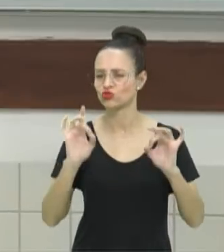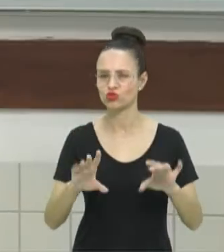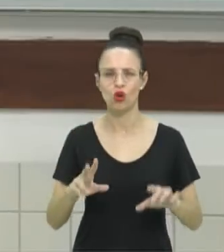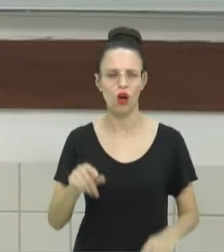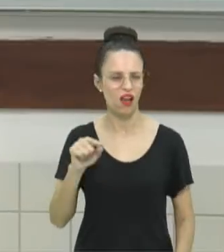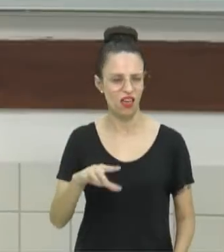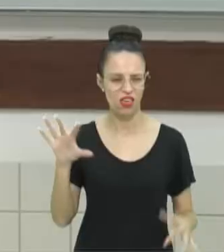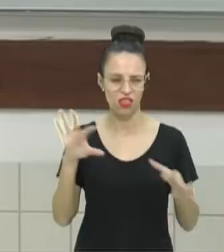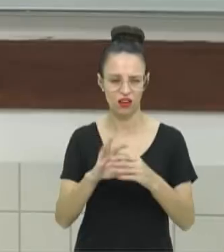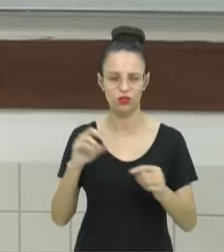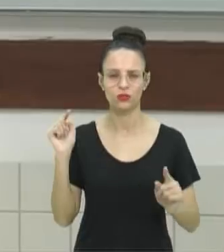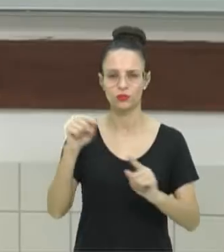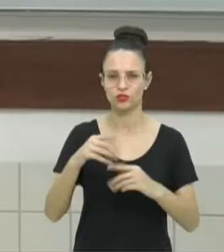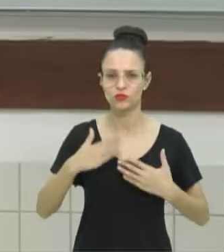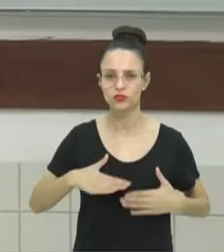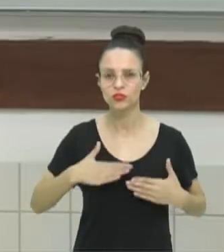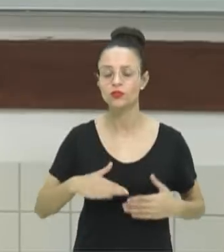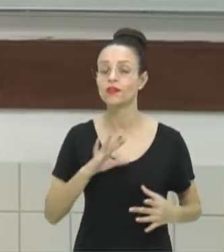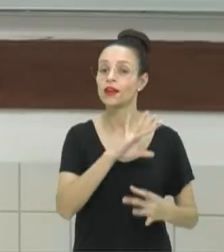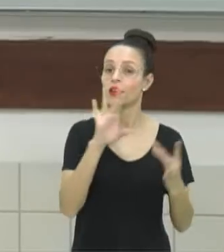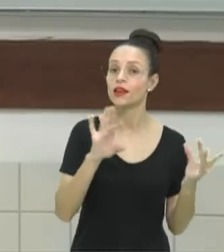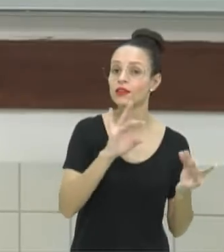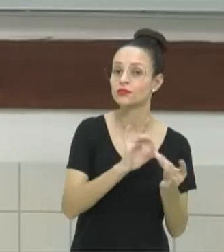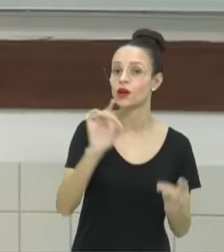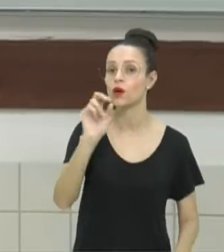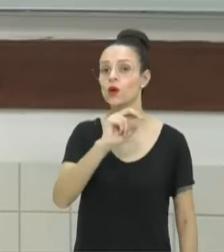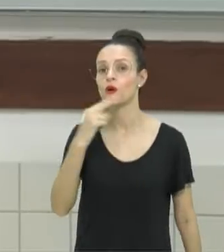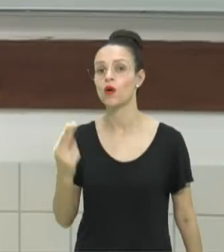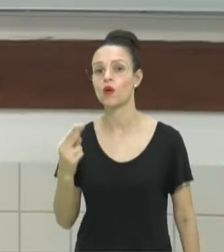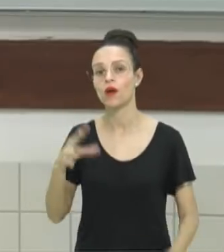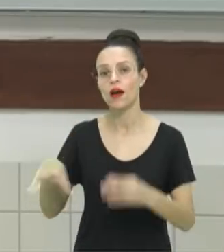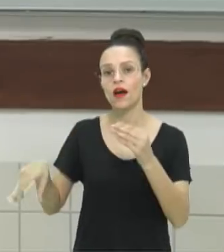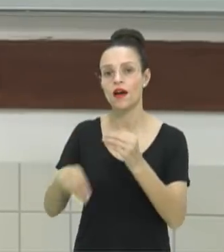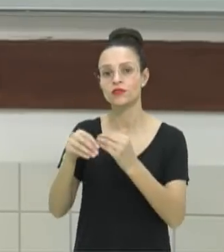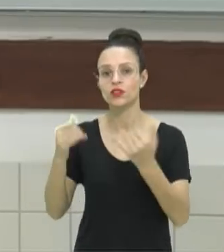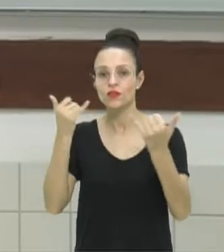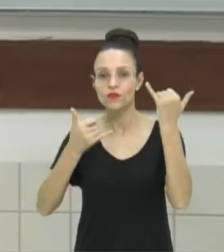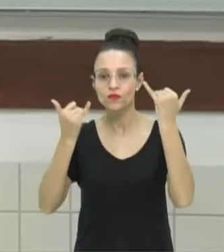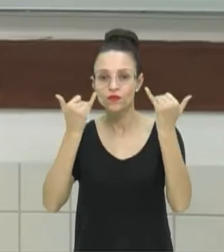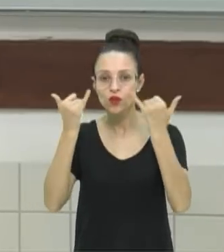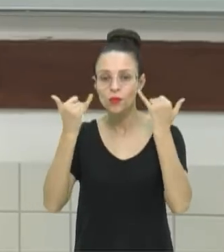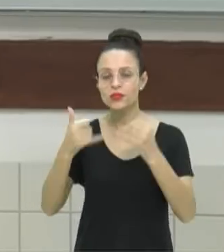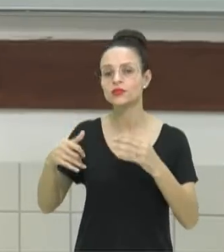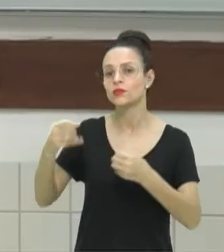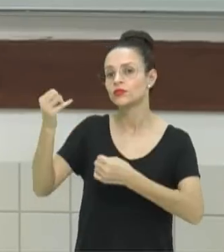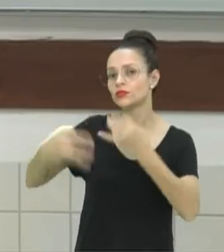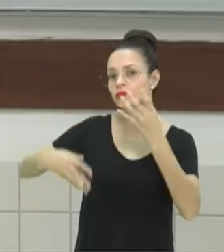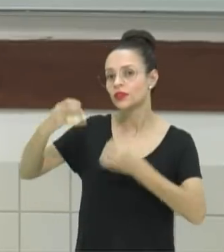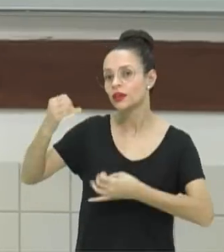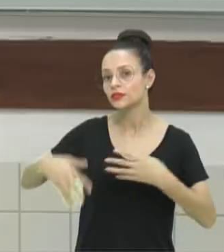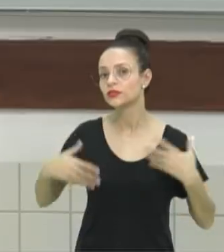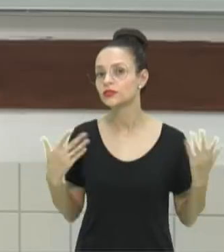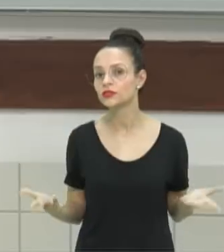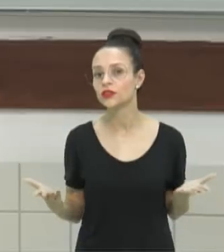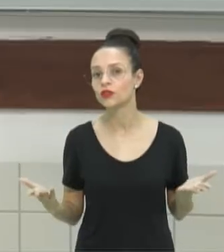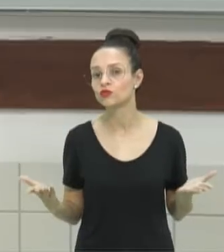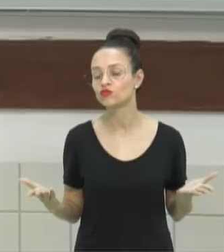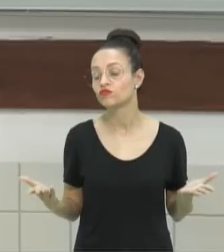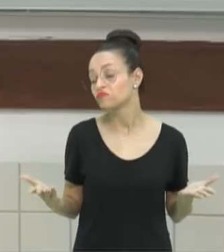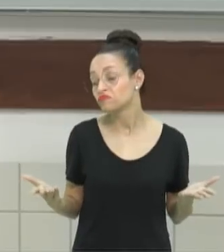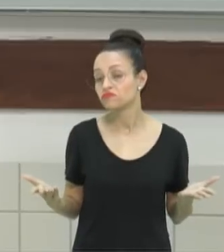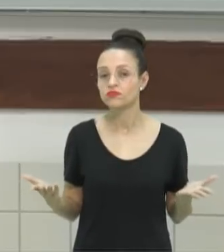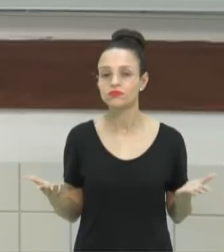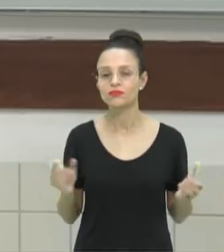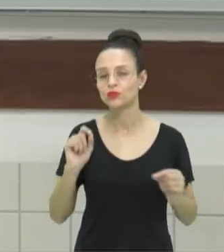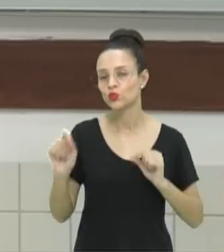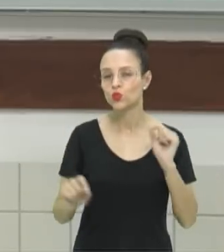descanso? Aqui eu tenho uma restrição ou uma adição de uma informação, uma explicação a mais? Ou é um bônus dele